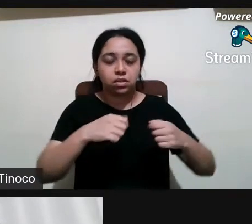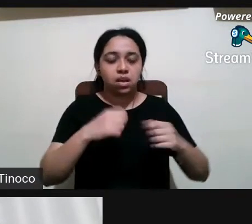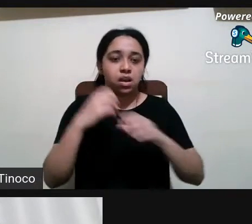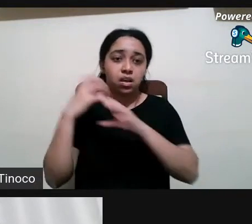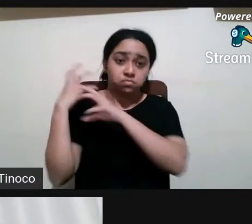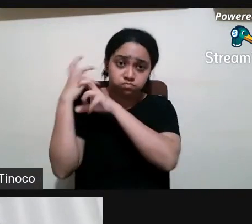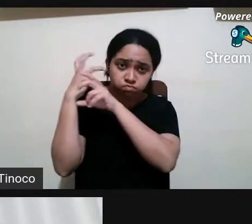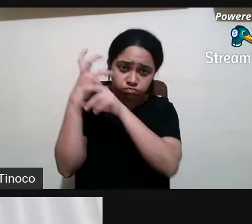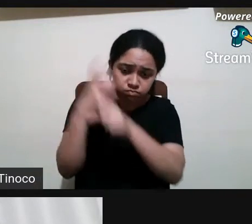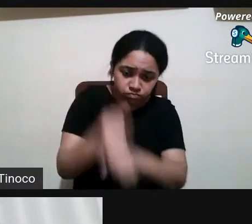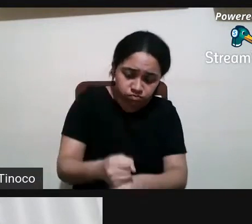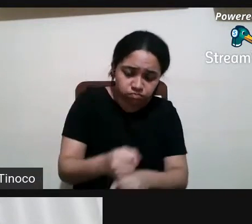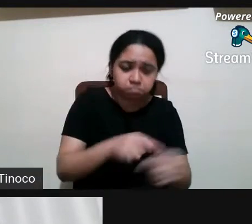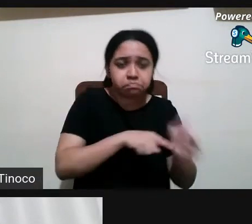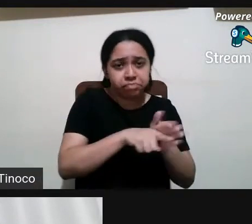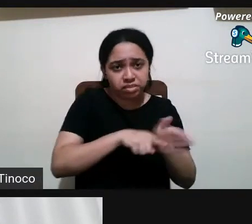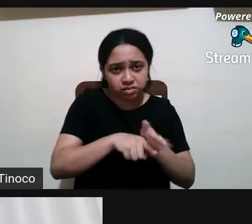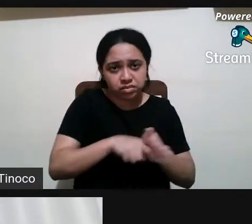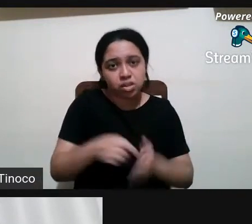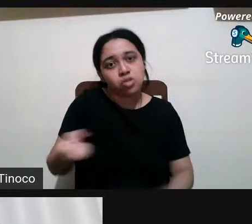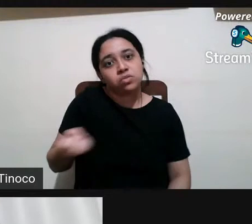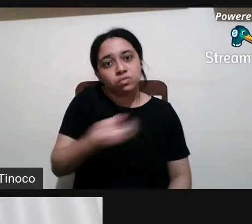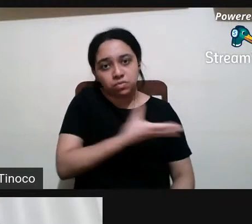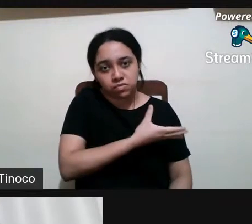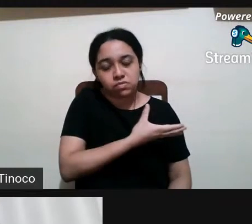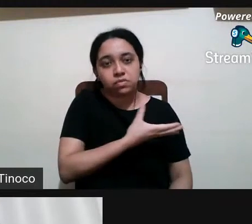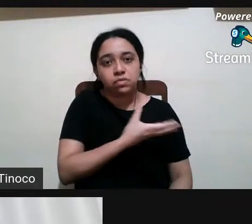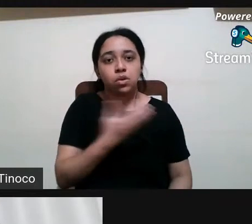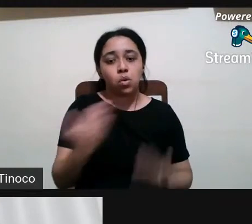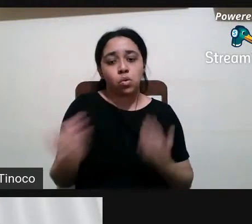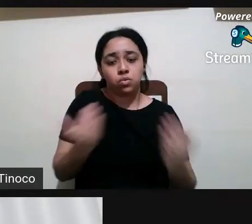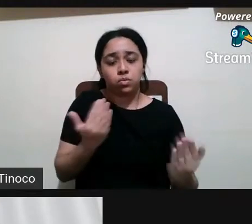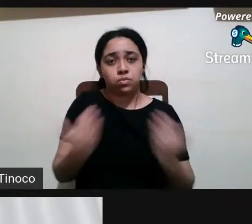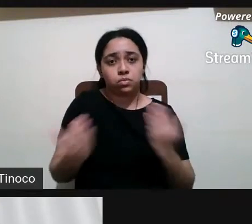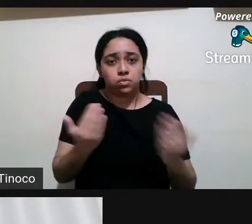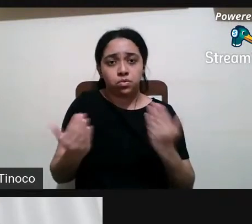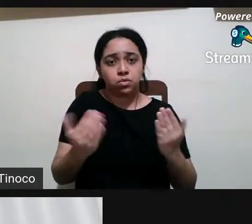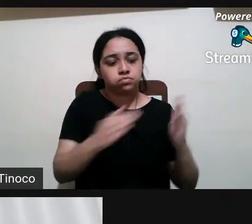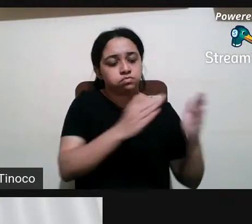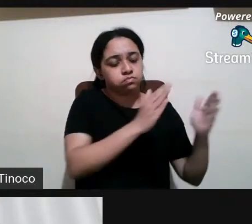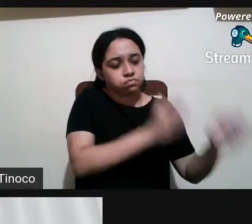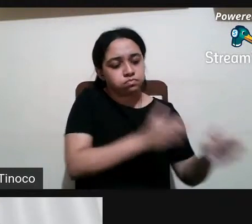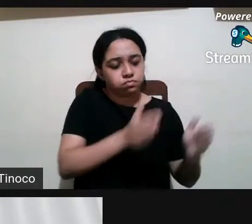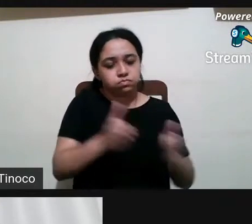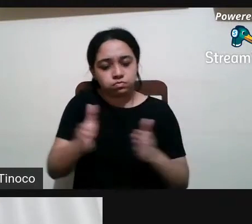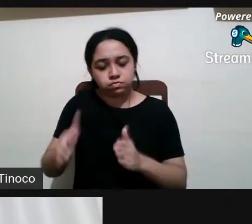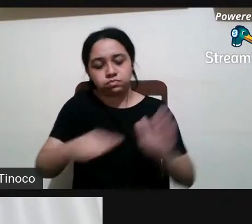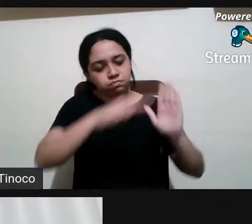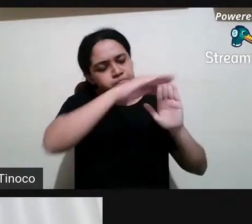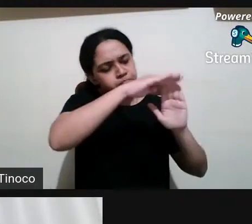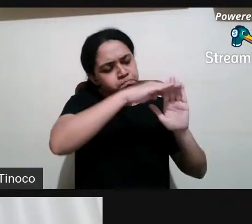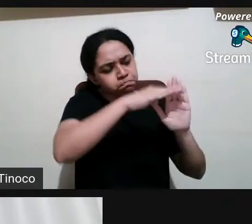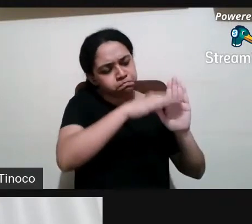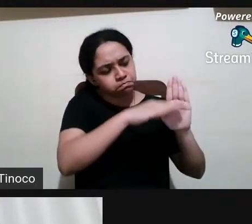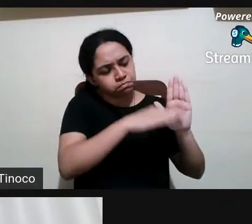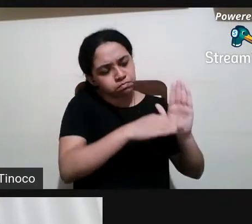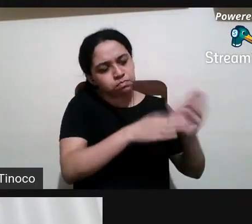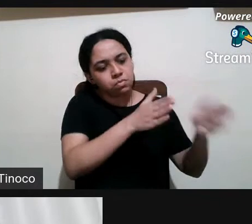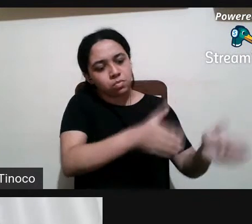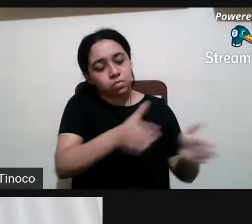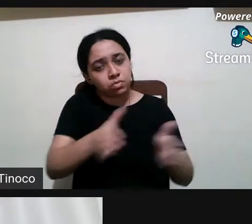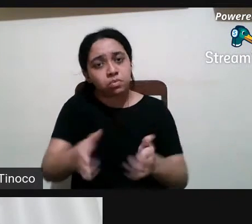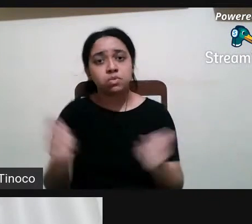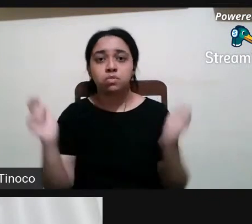muito interessantes, inclusive, nesse sentido de comparação de protocolos, né? Então, existe a